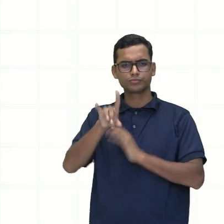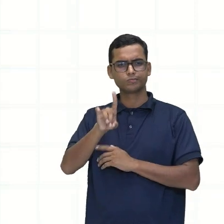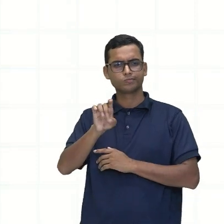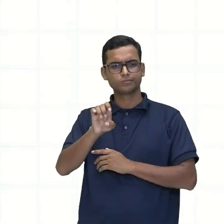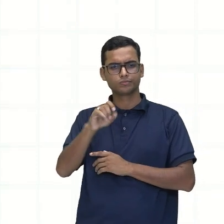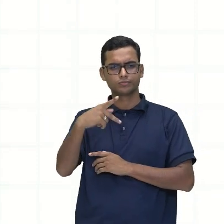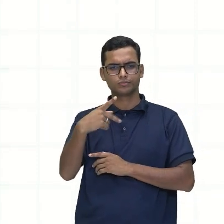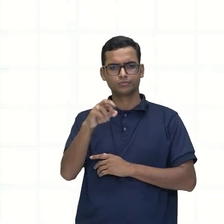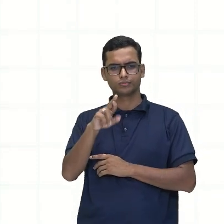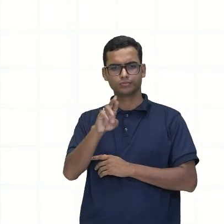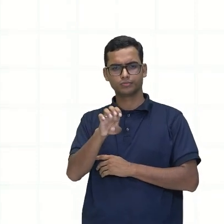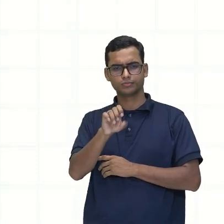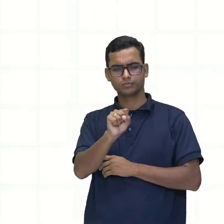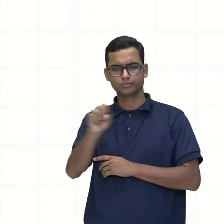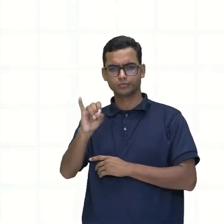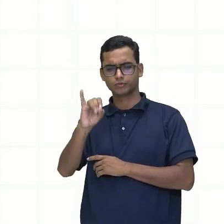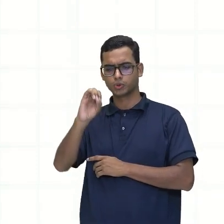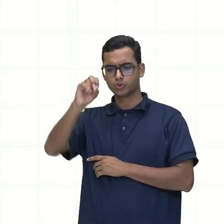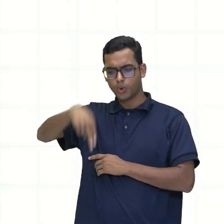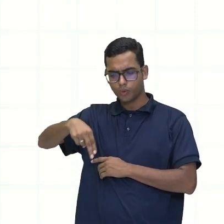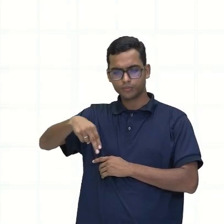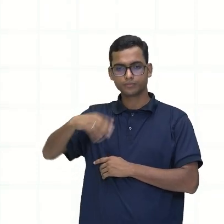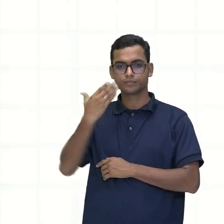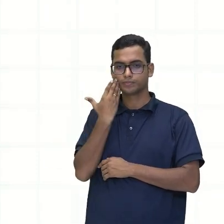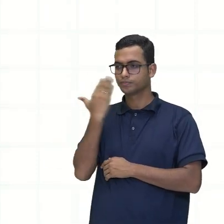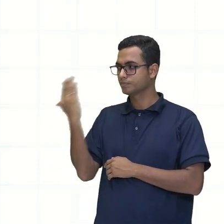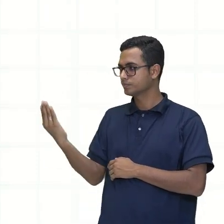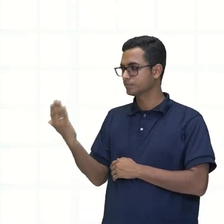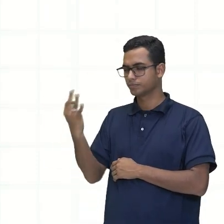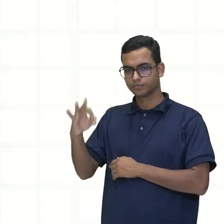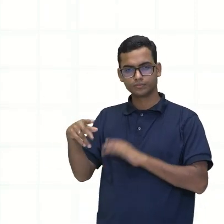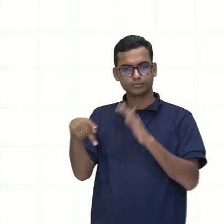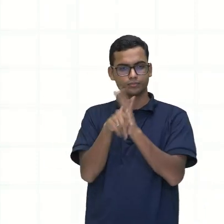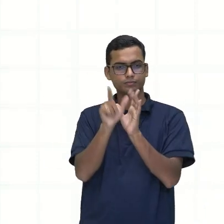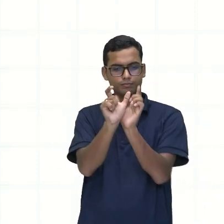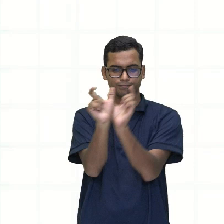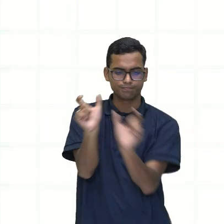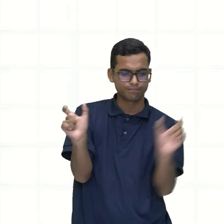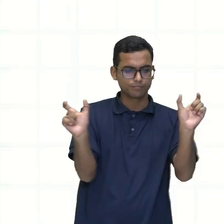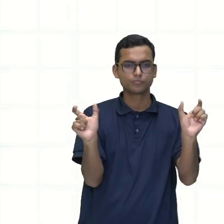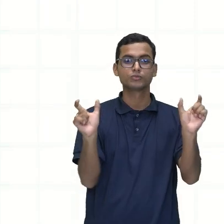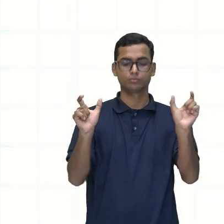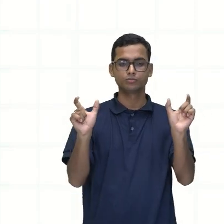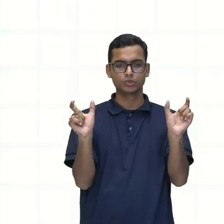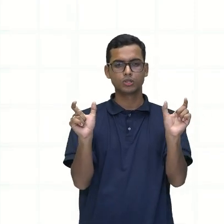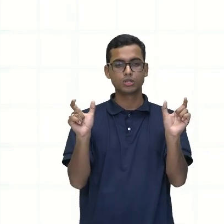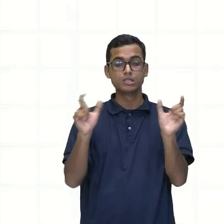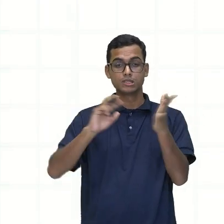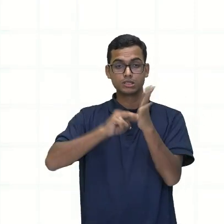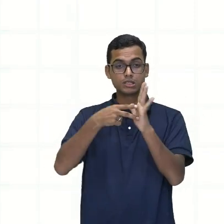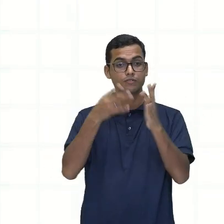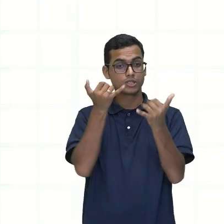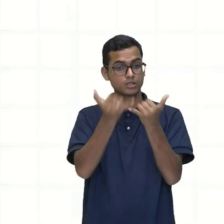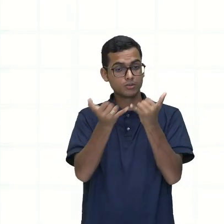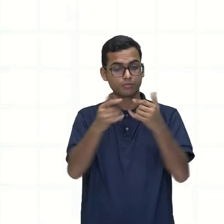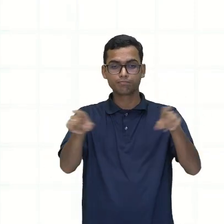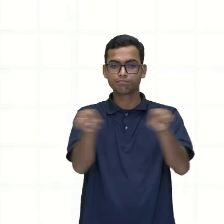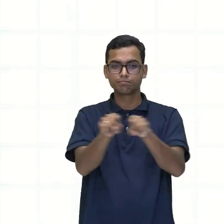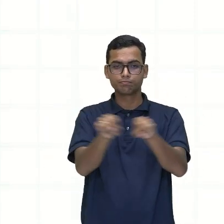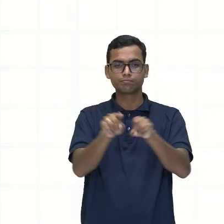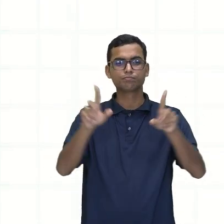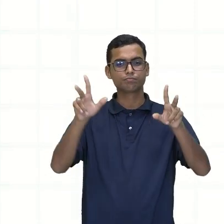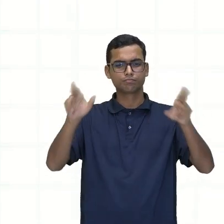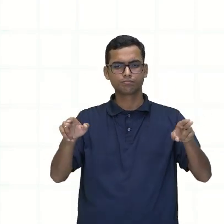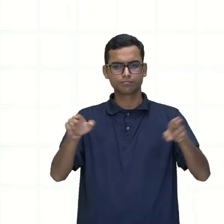né? Depression, cognata, depressão. Então, essa palavra, ela vai se repetindo em